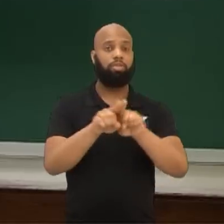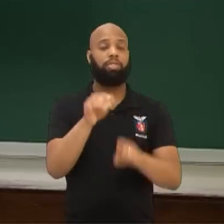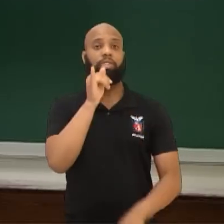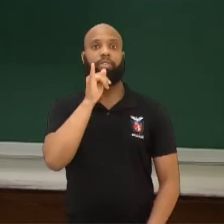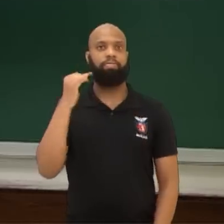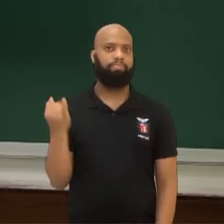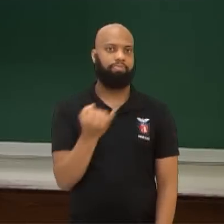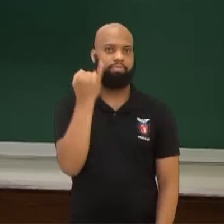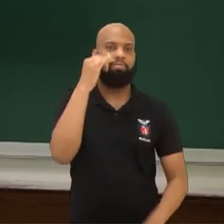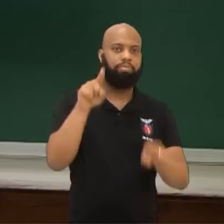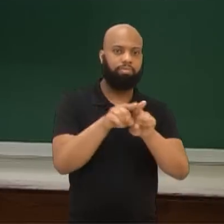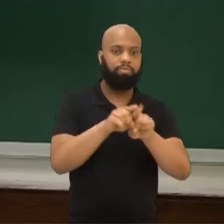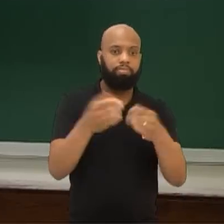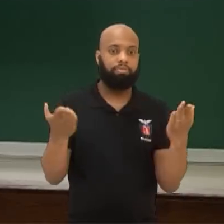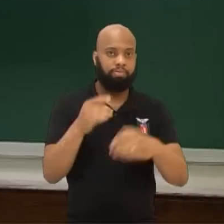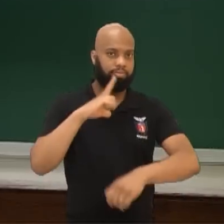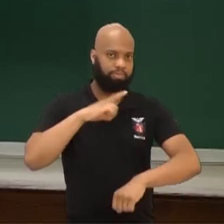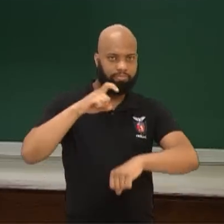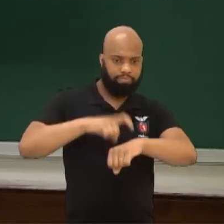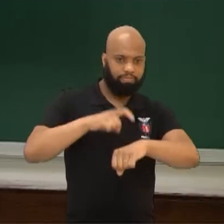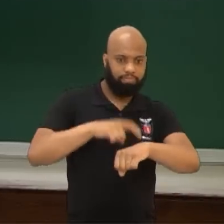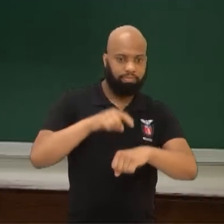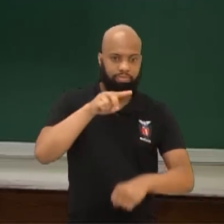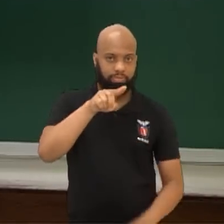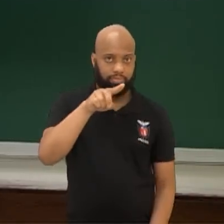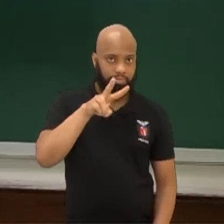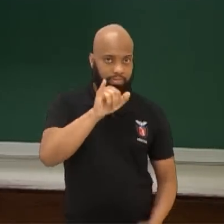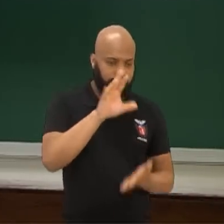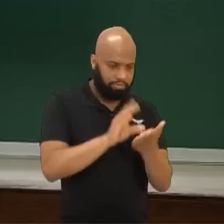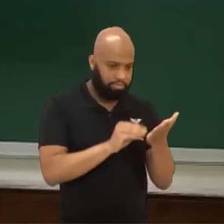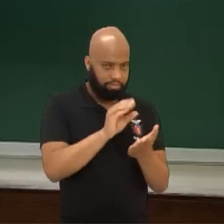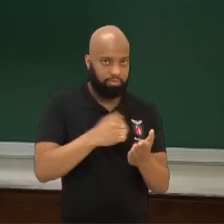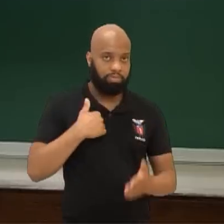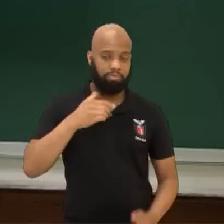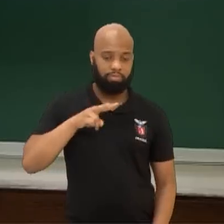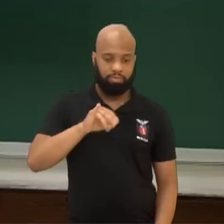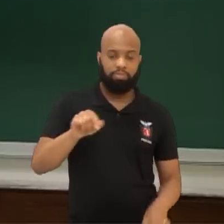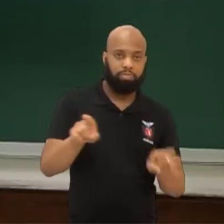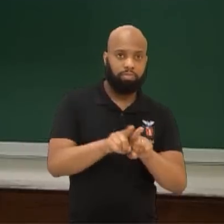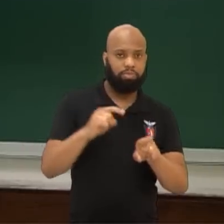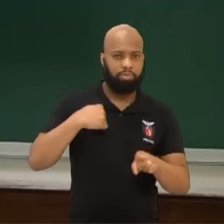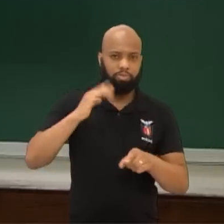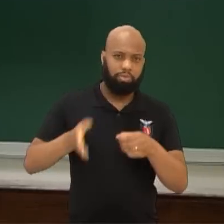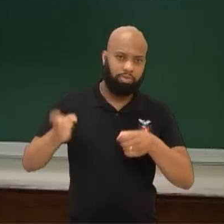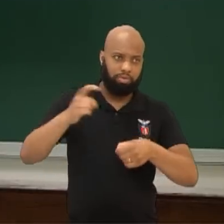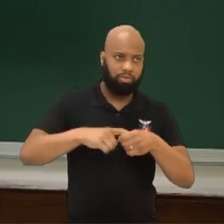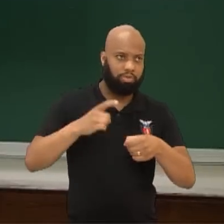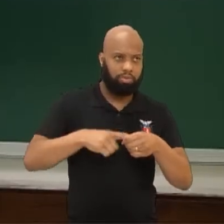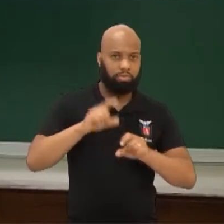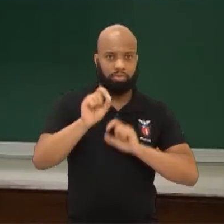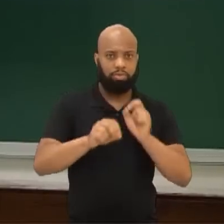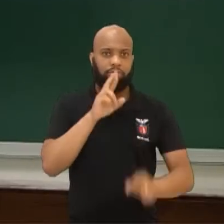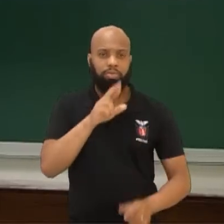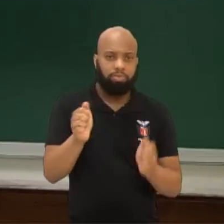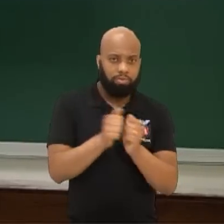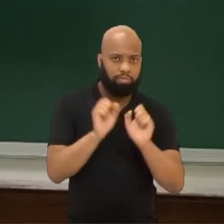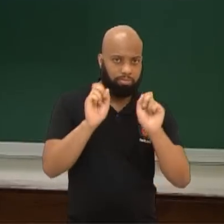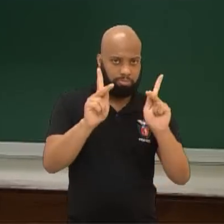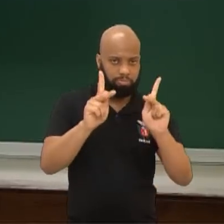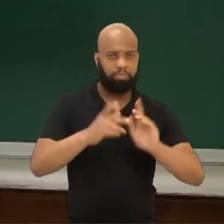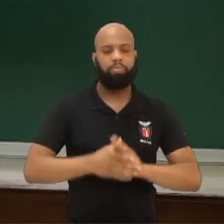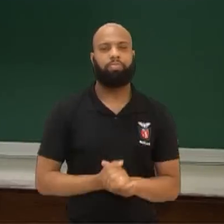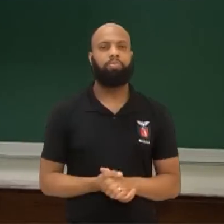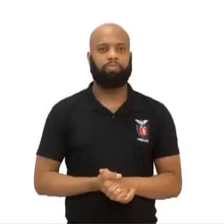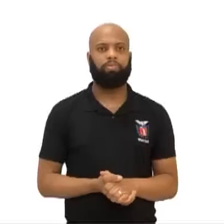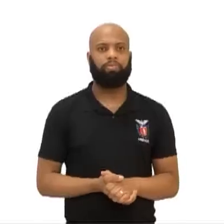super importante, eu vou dar um tempinho para você copiar e daí eu já volto para a gente fazer a resolução dele. Tá bom,